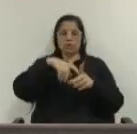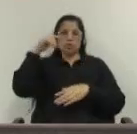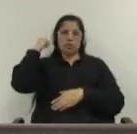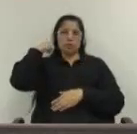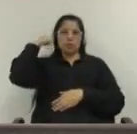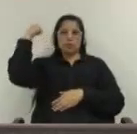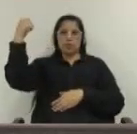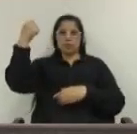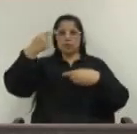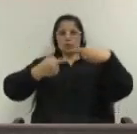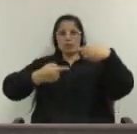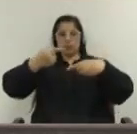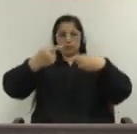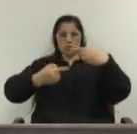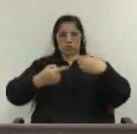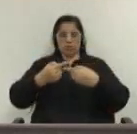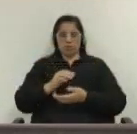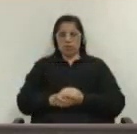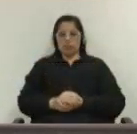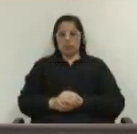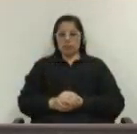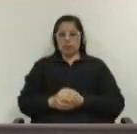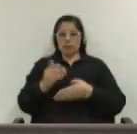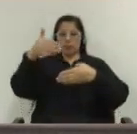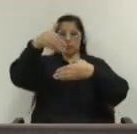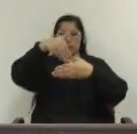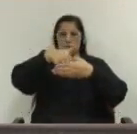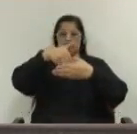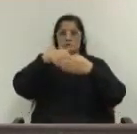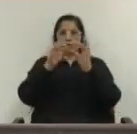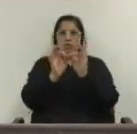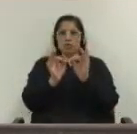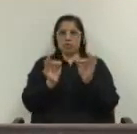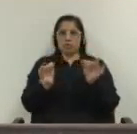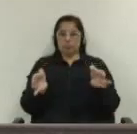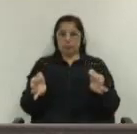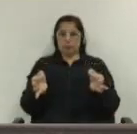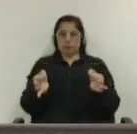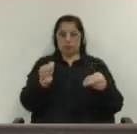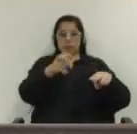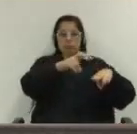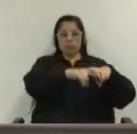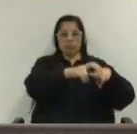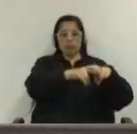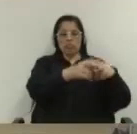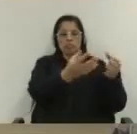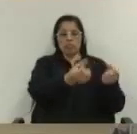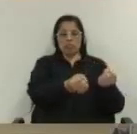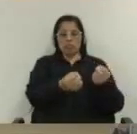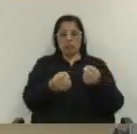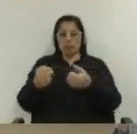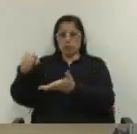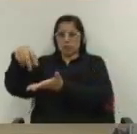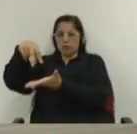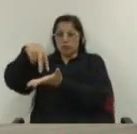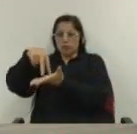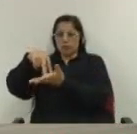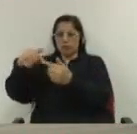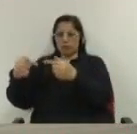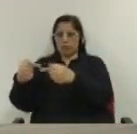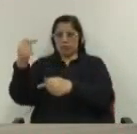discussão. Não havendo quem queira discutir, vai à votação, e a votação é simbólica. Os sentados aprovam, os de pé